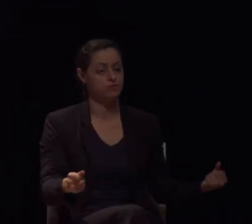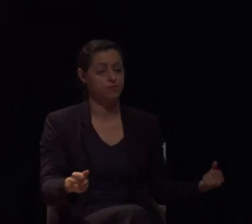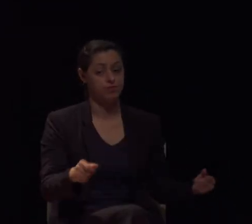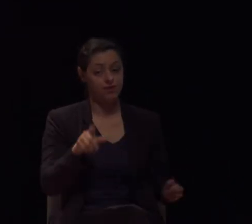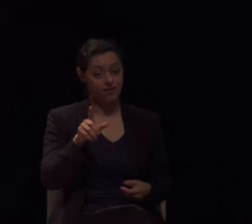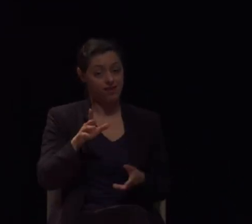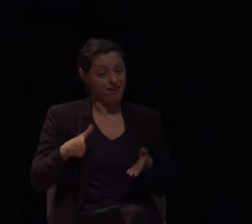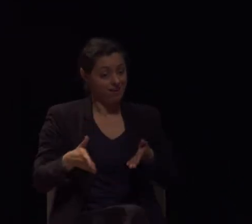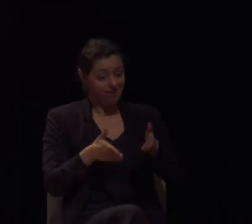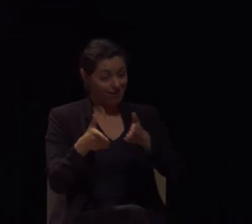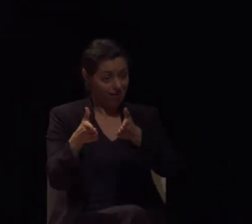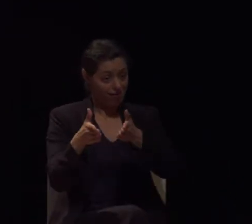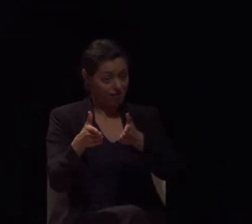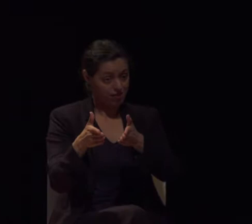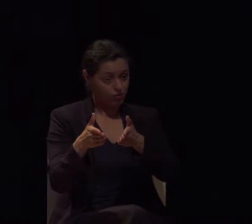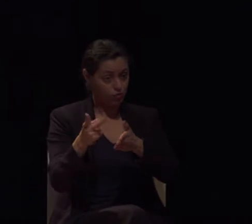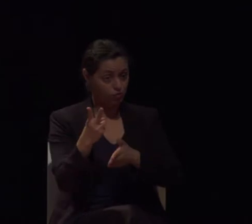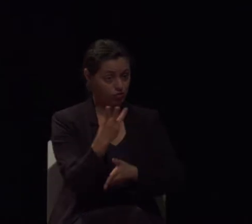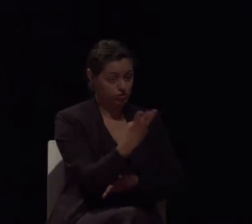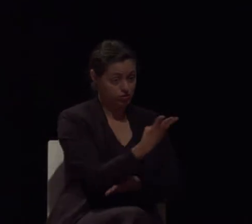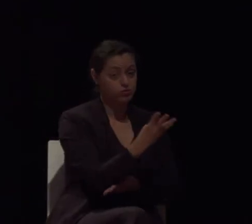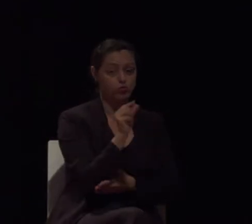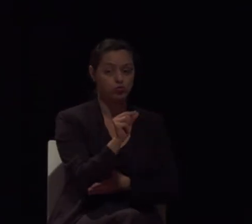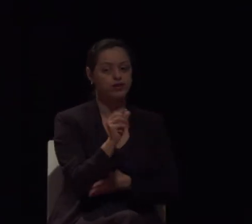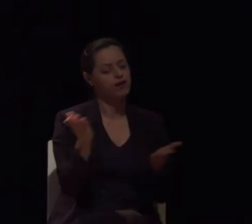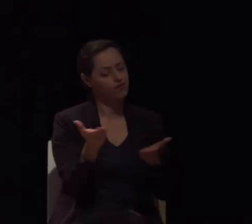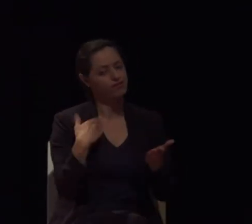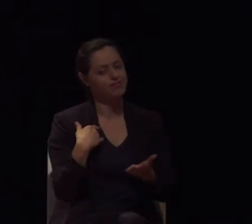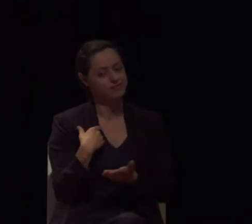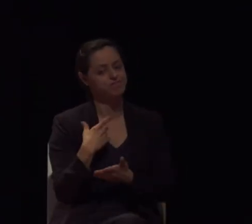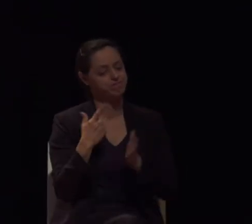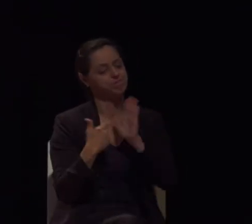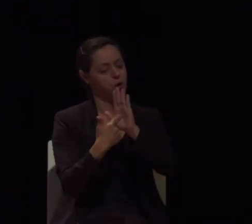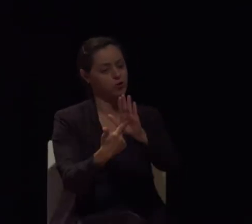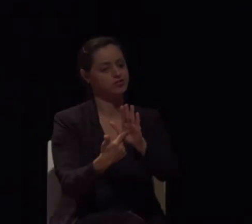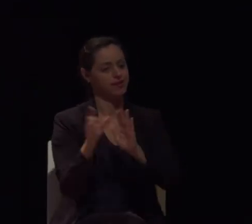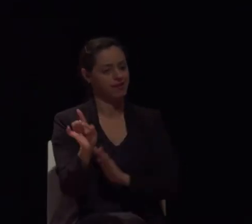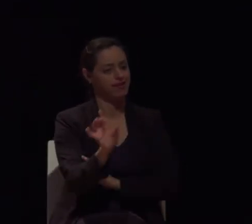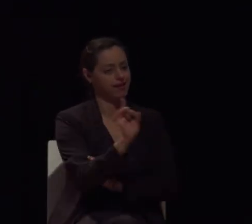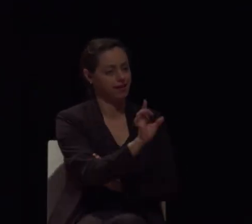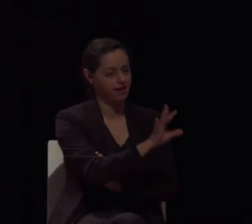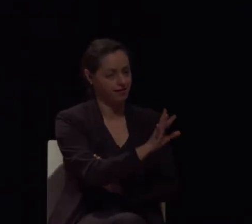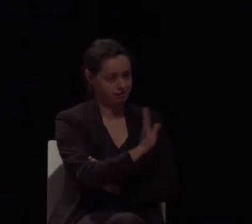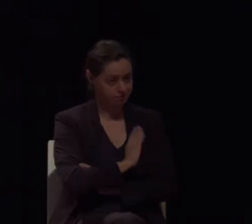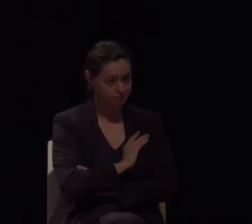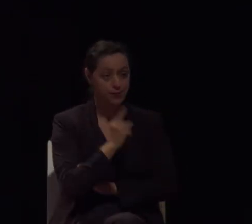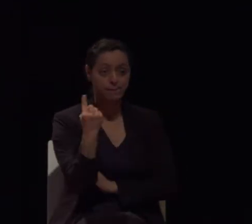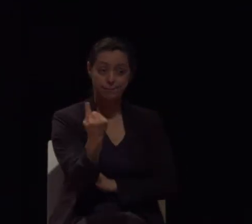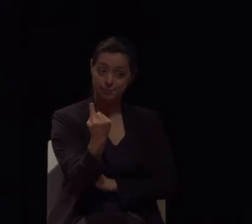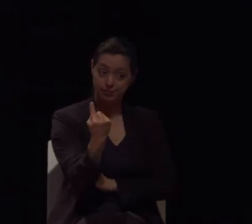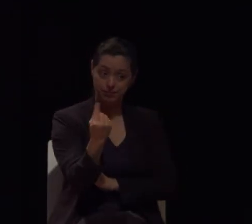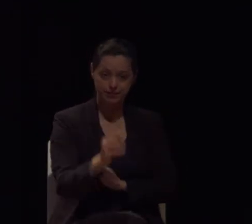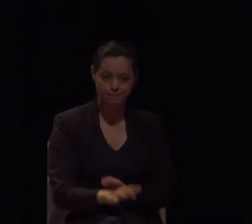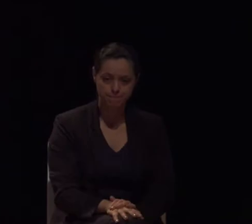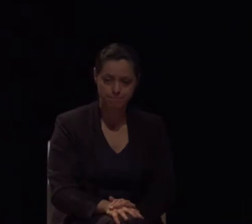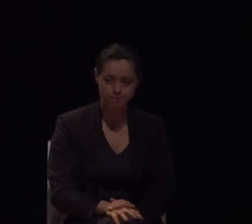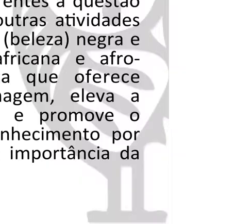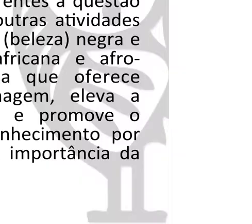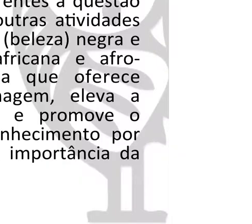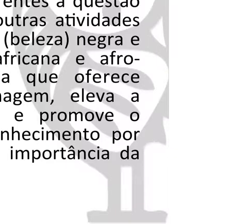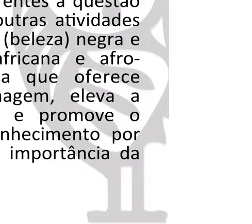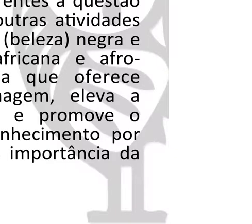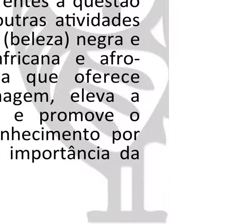riscos então vamos lá passar aí vão pegar o primeiro caminho estou falando de valorização da cultura